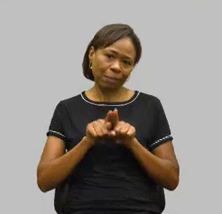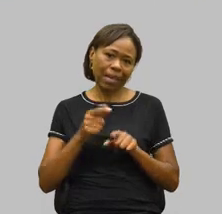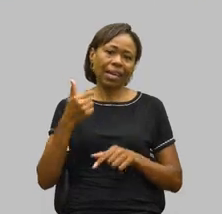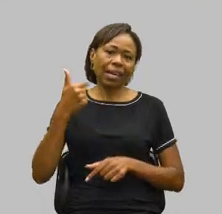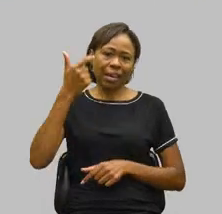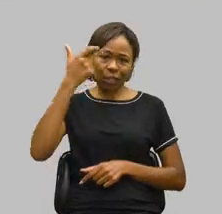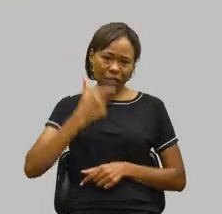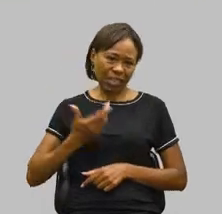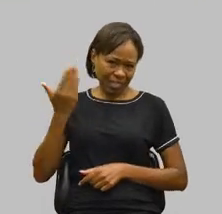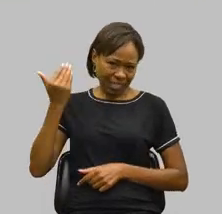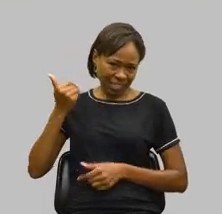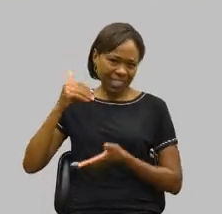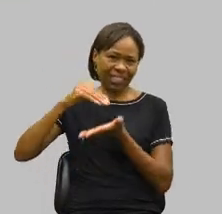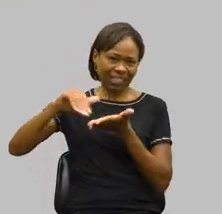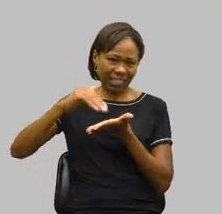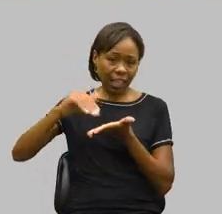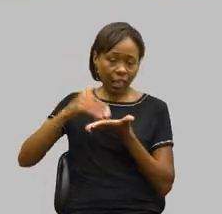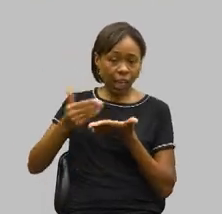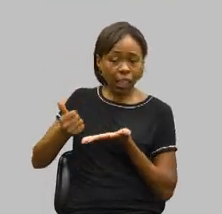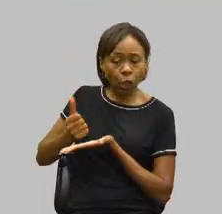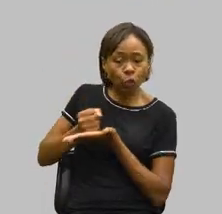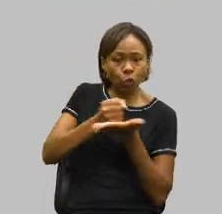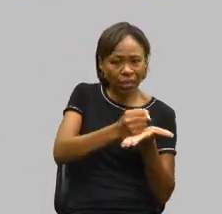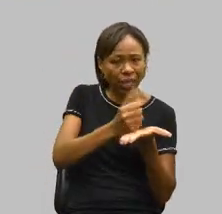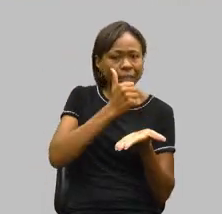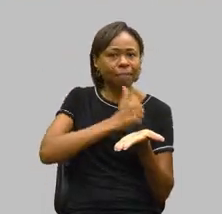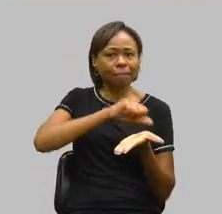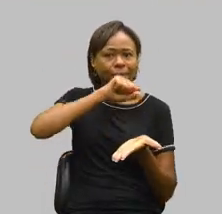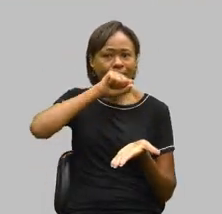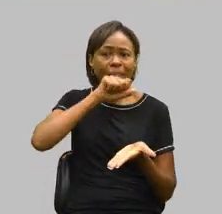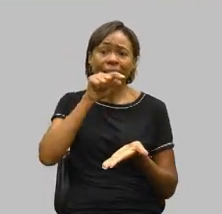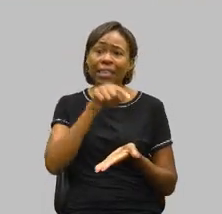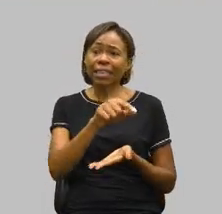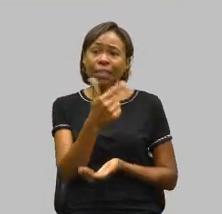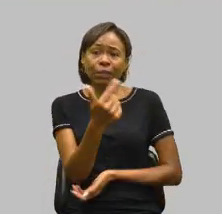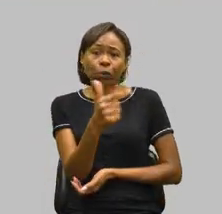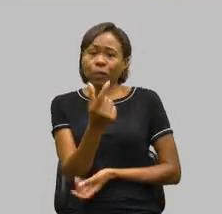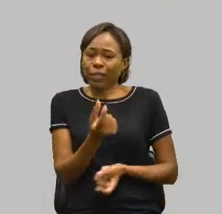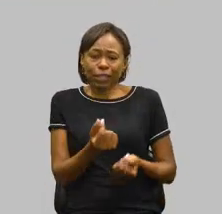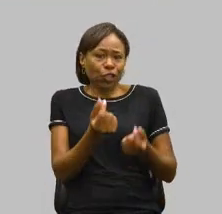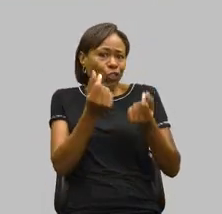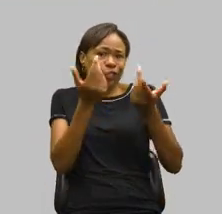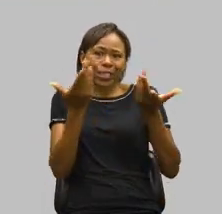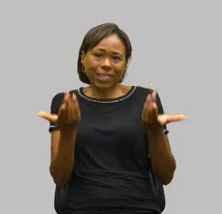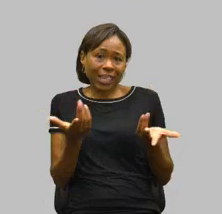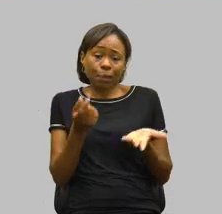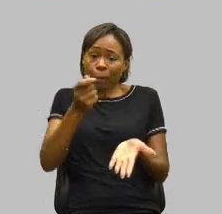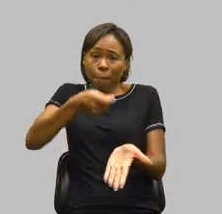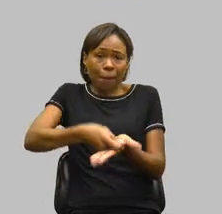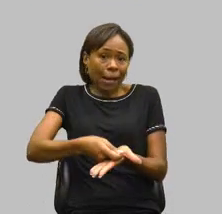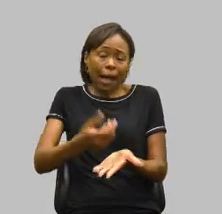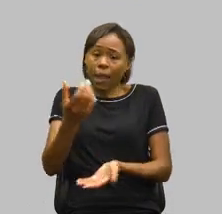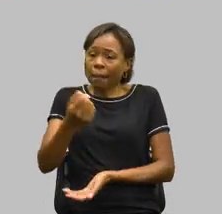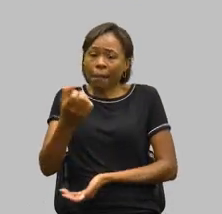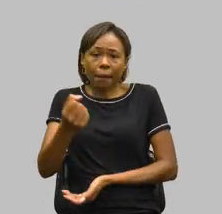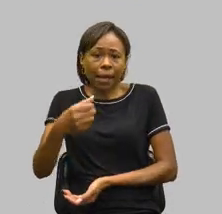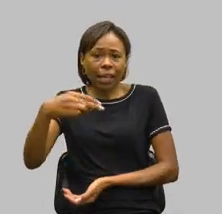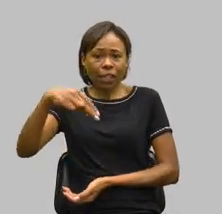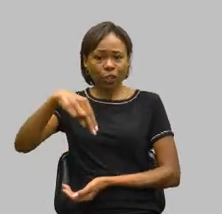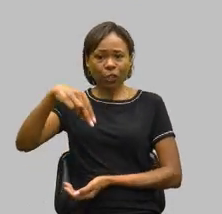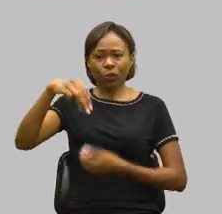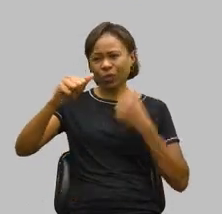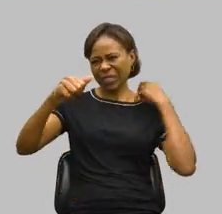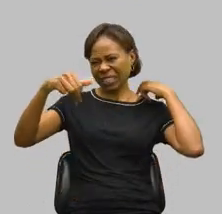tive na ponta atendendo às mães que muitas vezes não tem condições ali no dia a dia sequer de costear um leite não um leite que